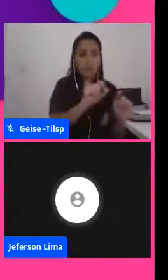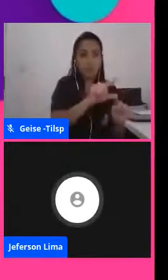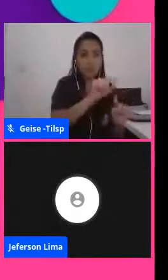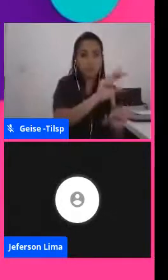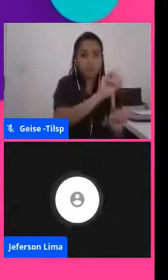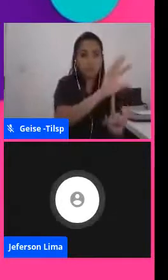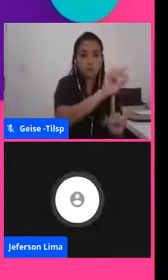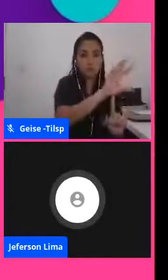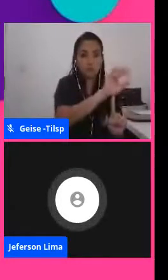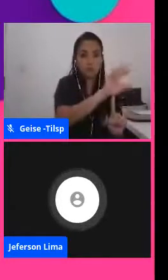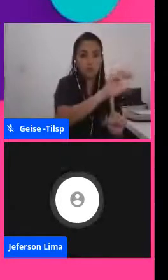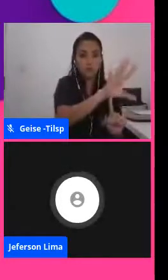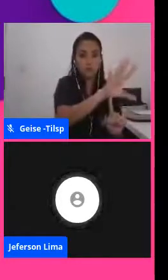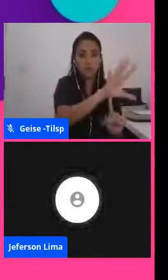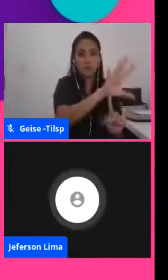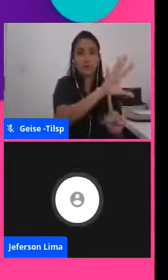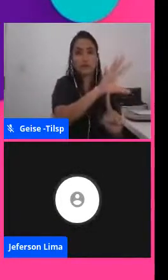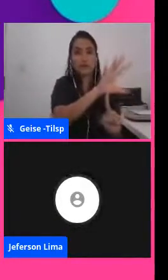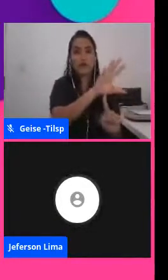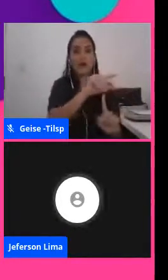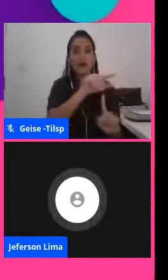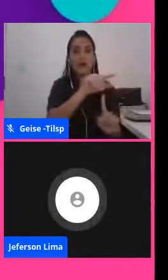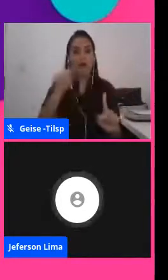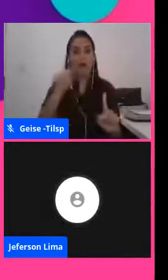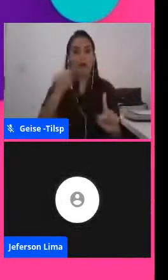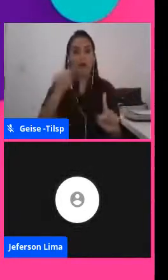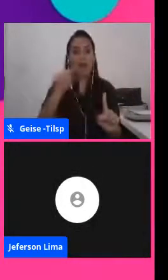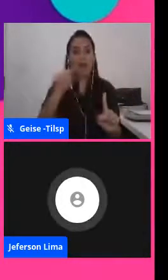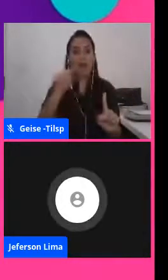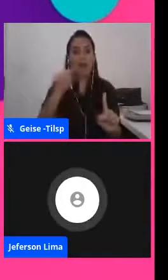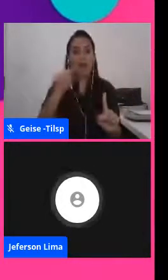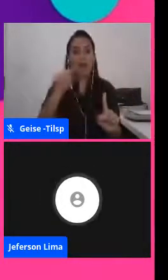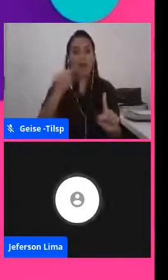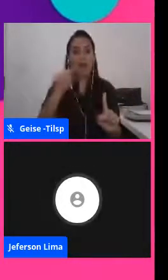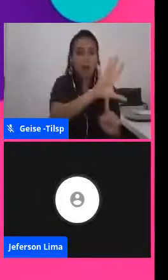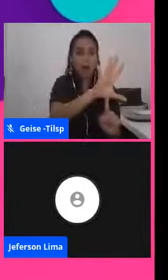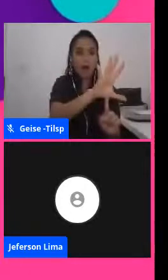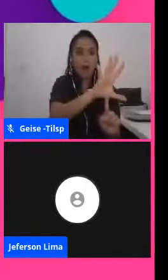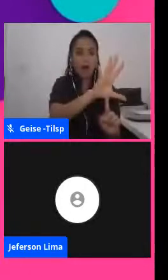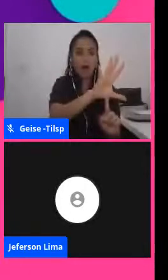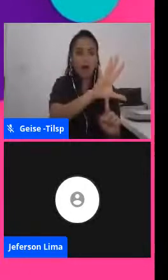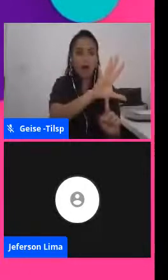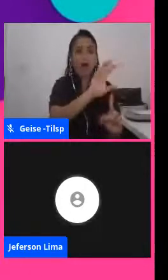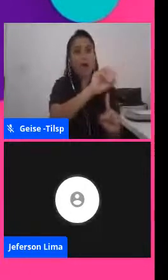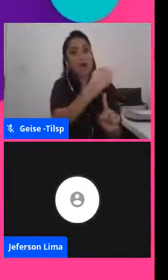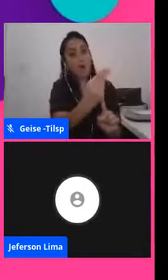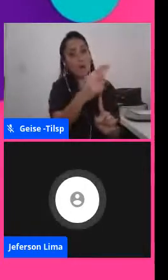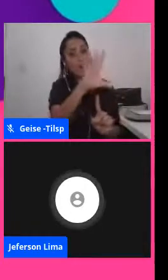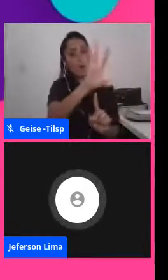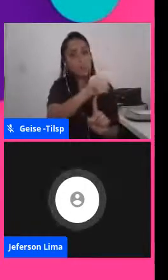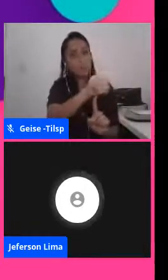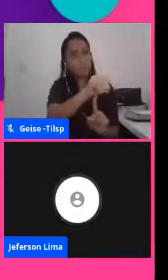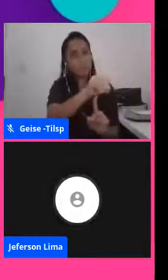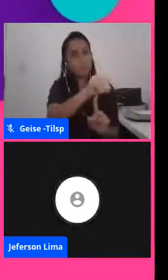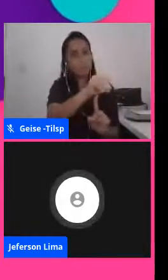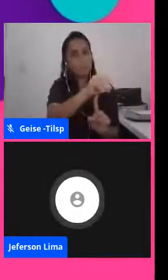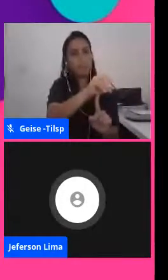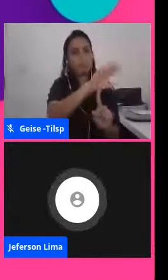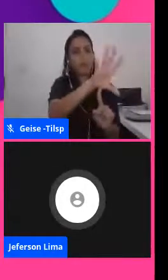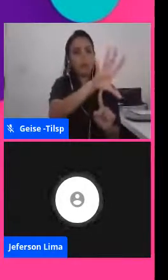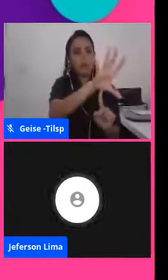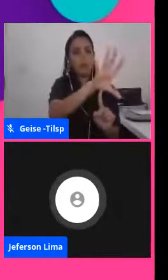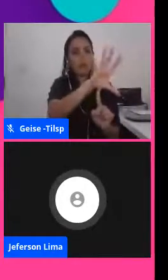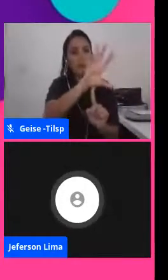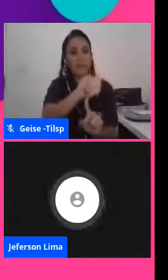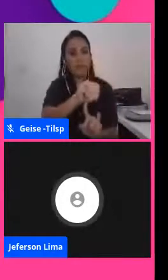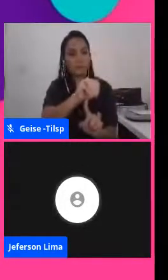ligue e desligue, é sempre booleano, né? Então, é ligado o total da voltagem que o meu dispositivo for capaz de dar, e